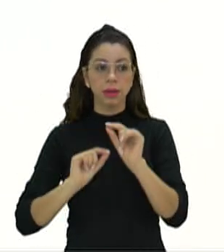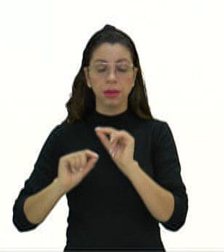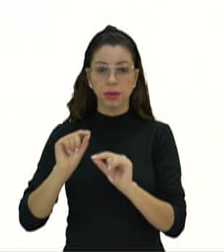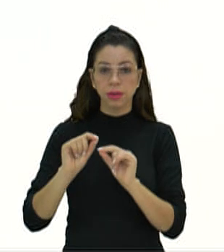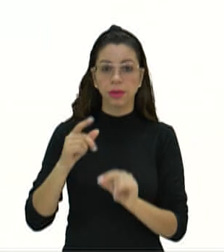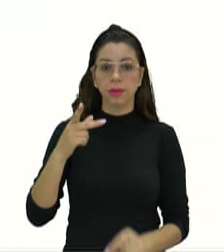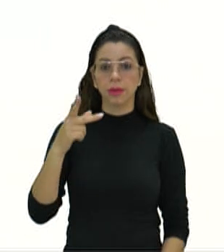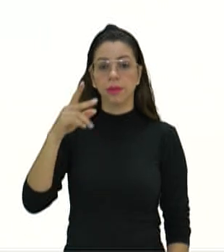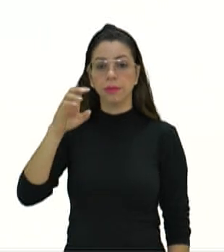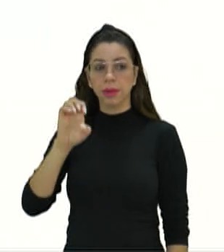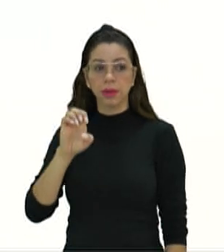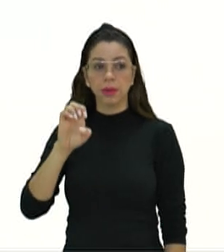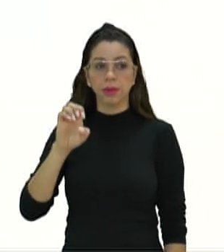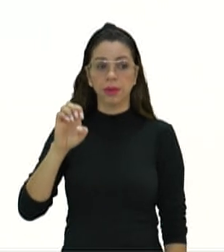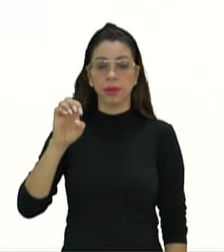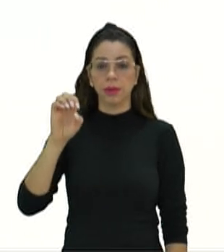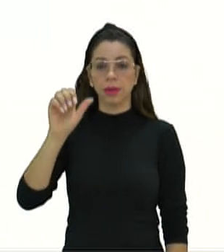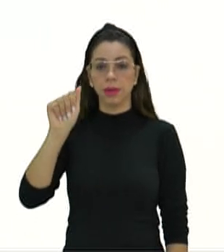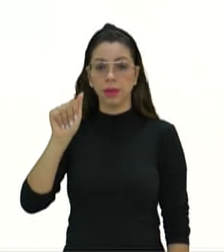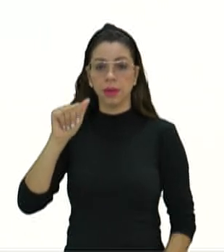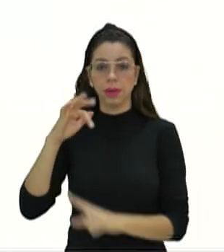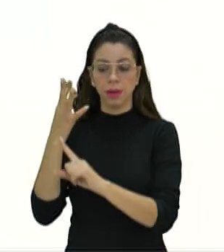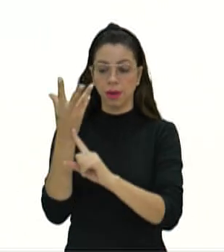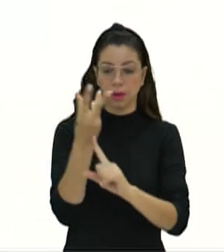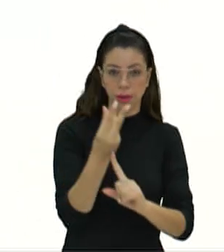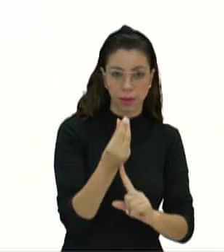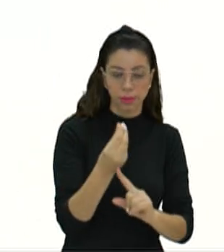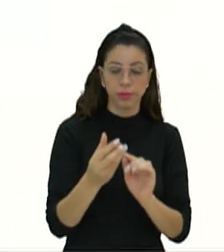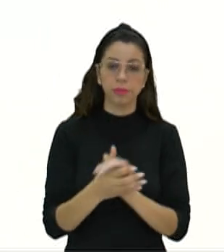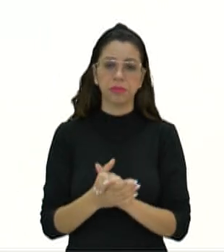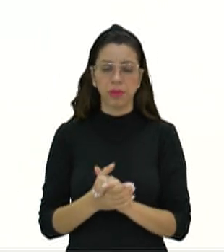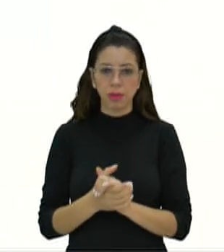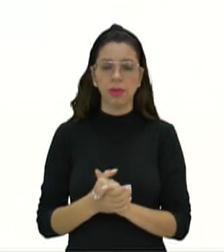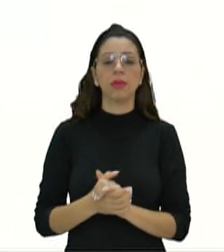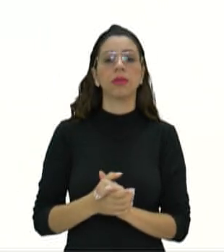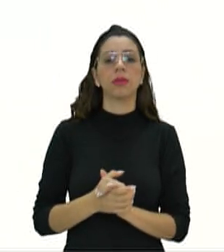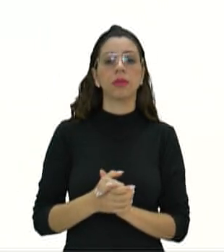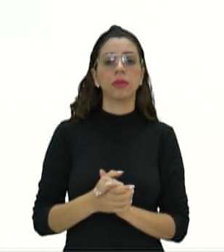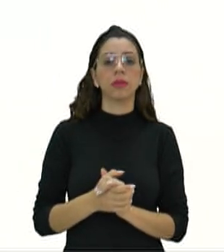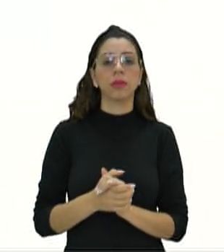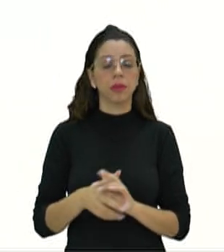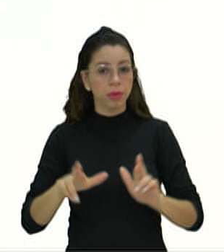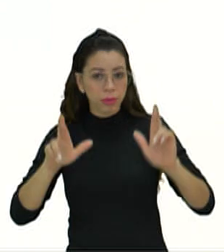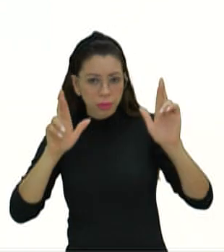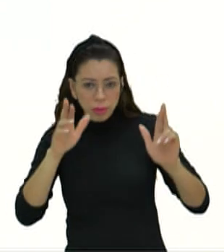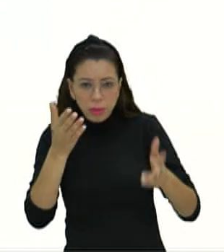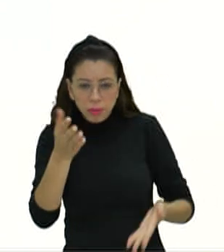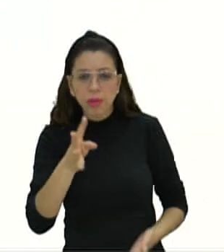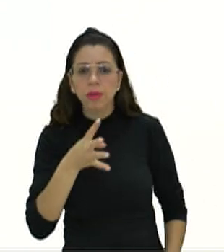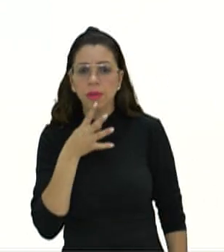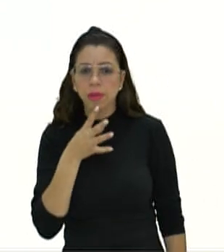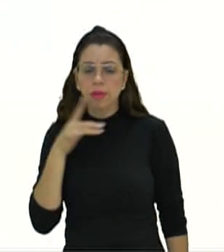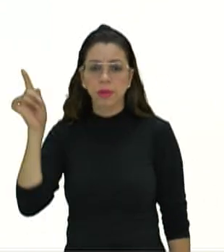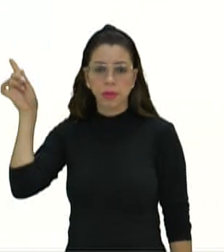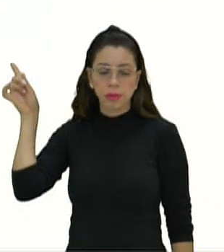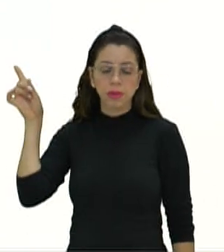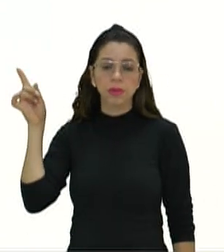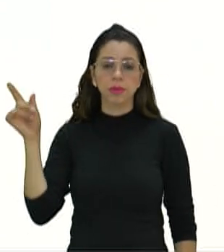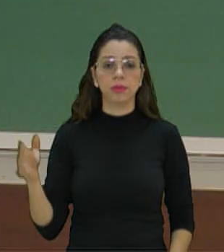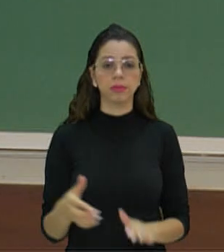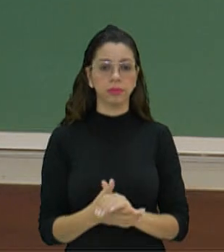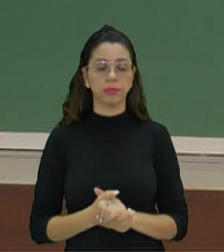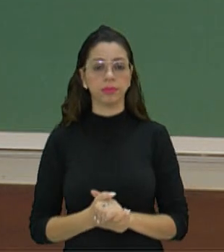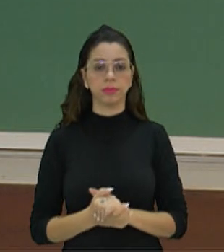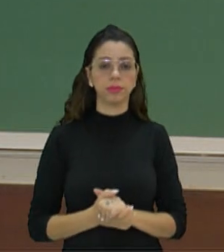Eu tenho certeza que a maioria delas vocês conheçam. Beleza? Aquela que você